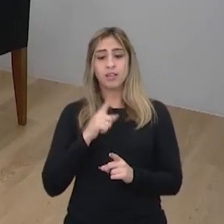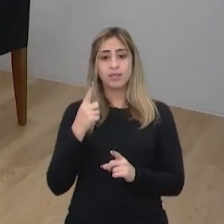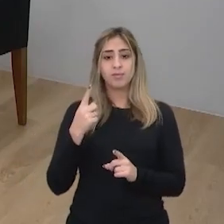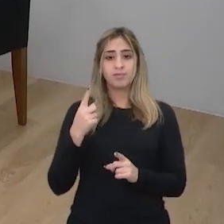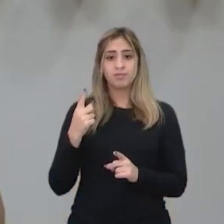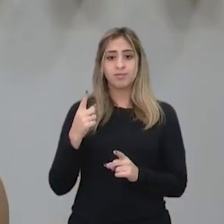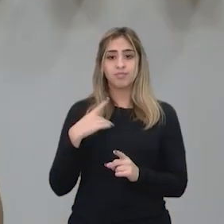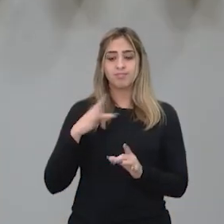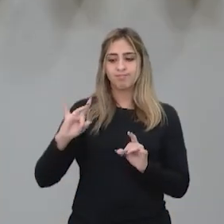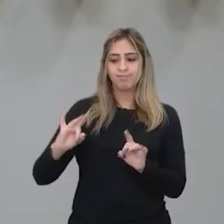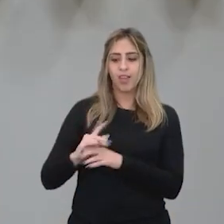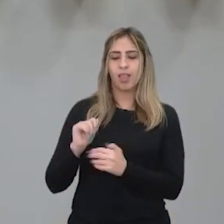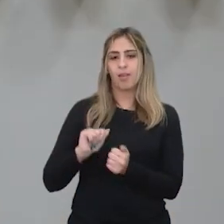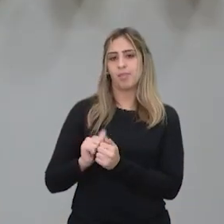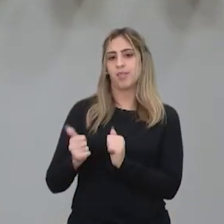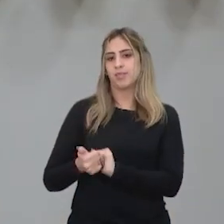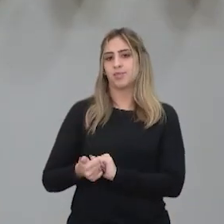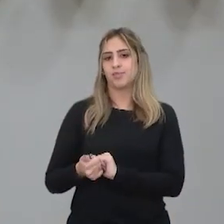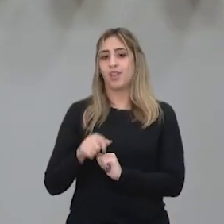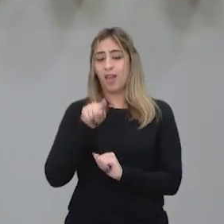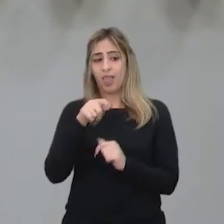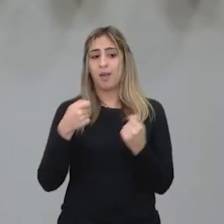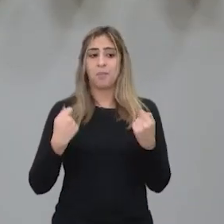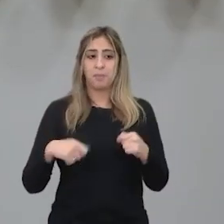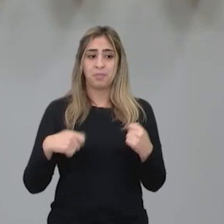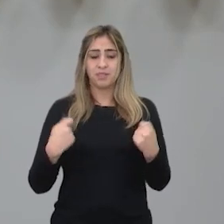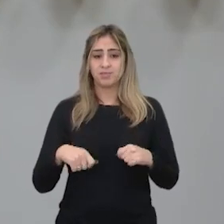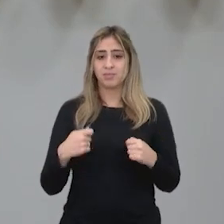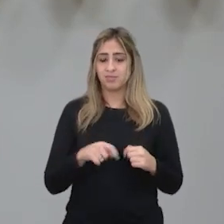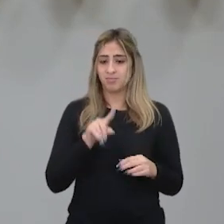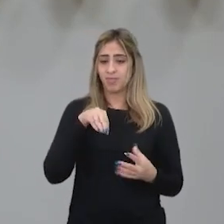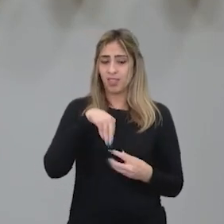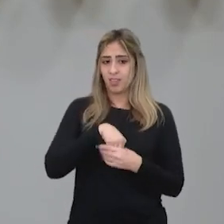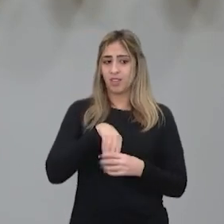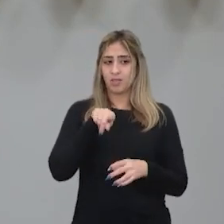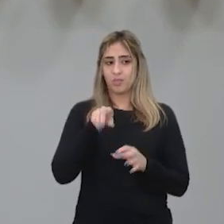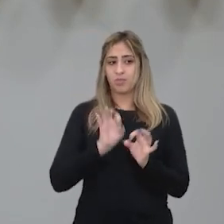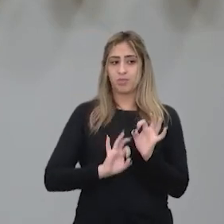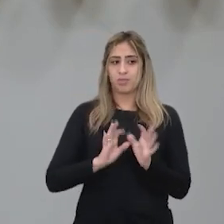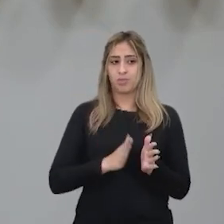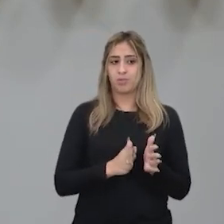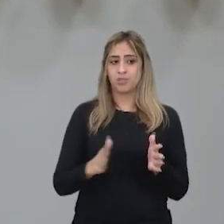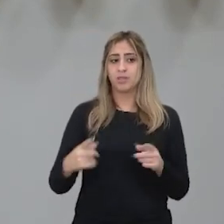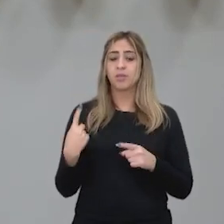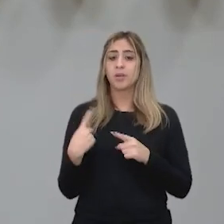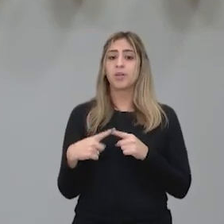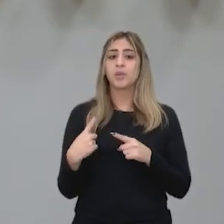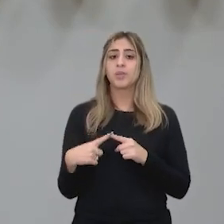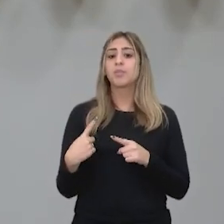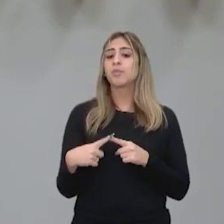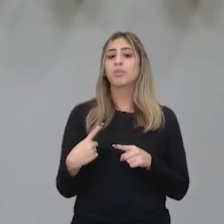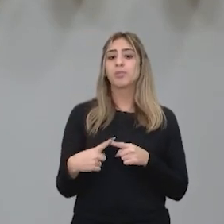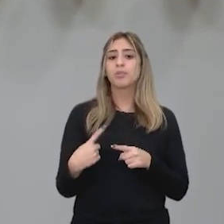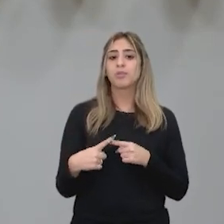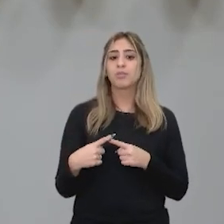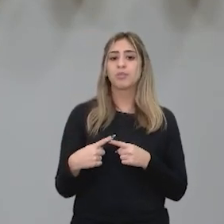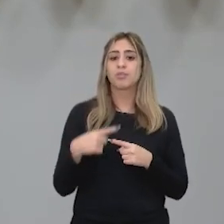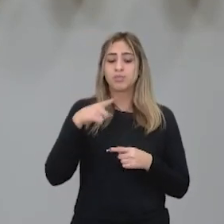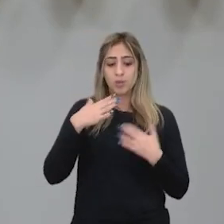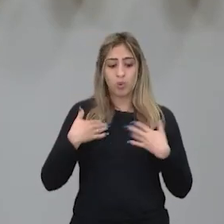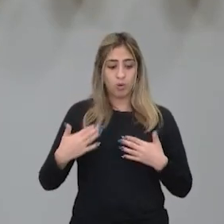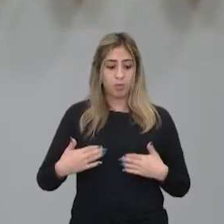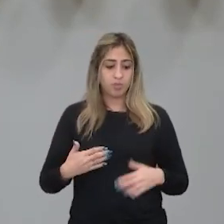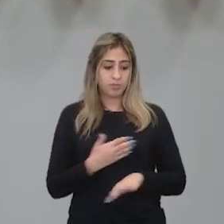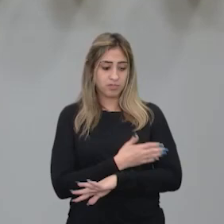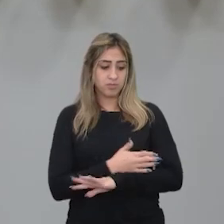a aclimatação. Ela é extremamente importante dentro desse processo. Por quê? Porque o seu corpo ele vai